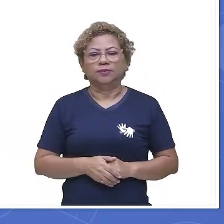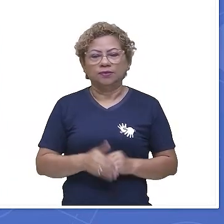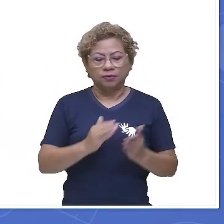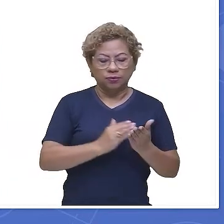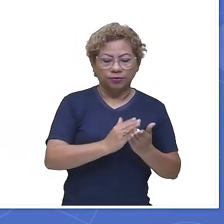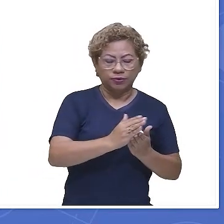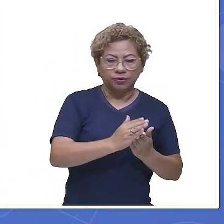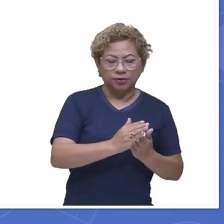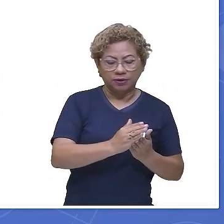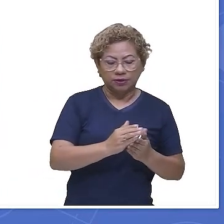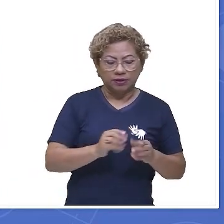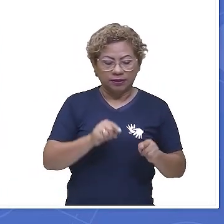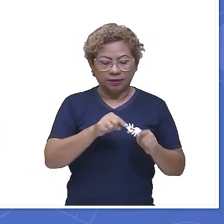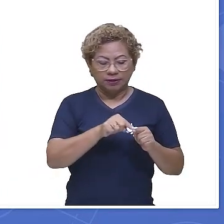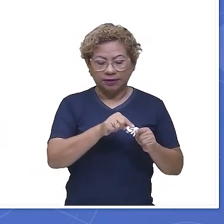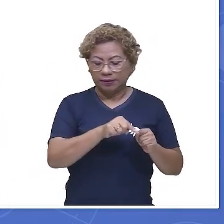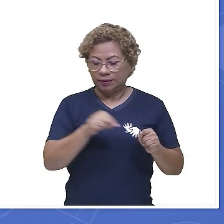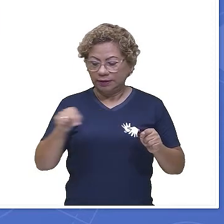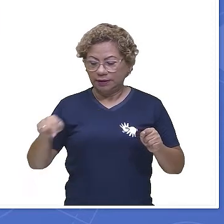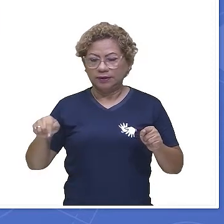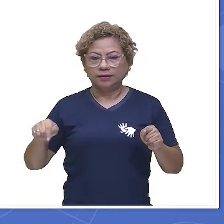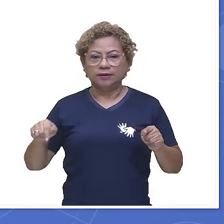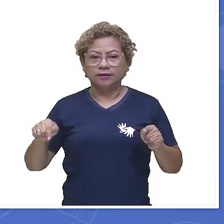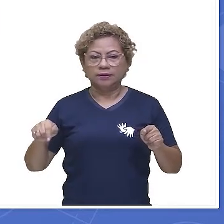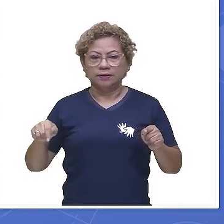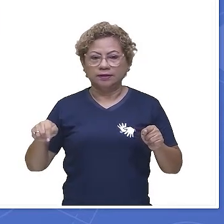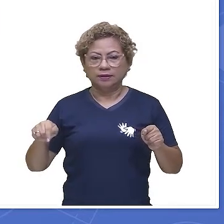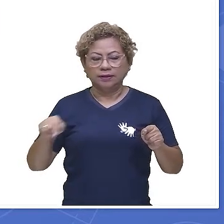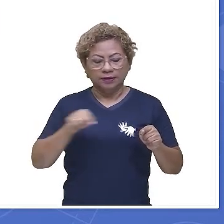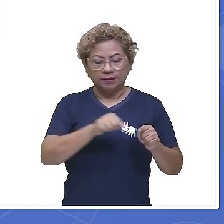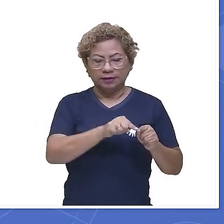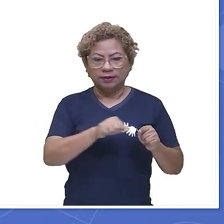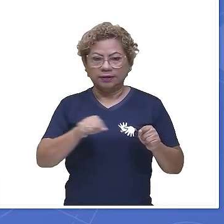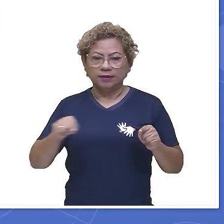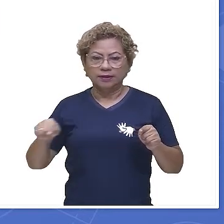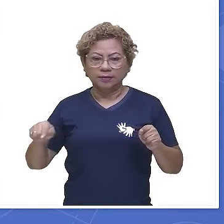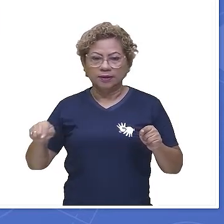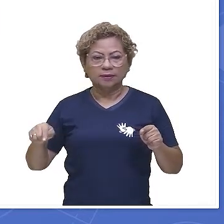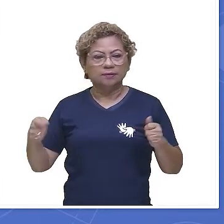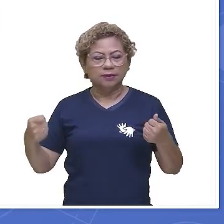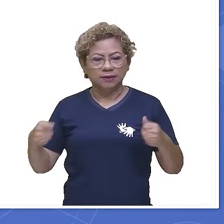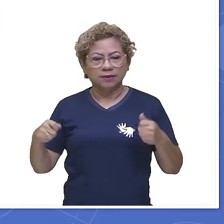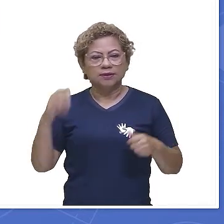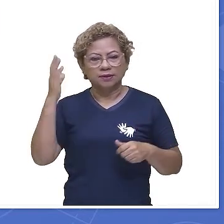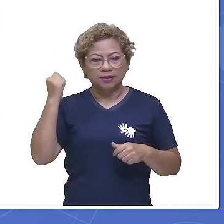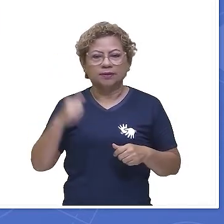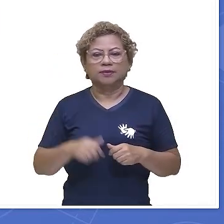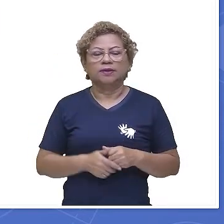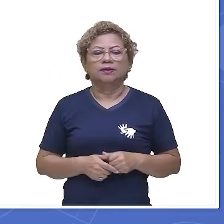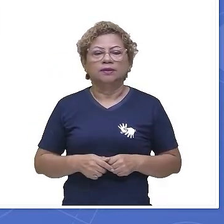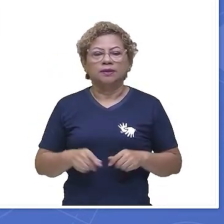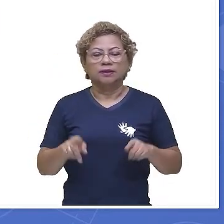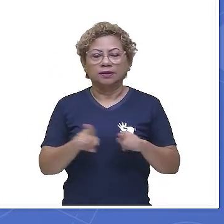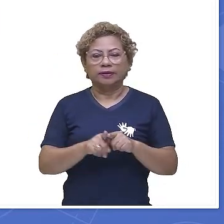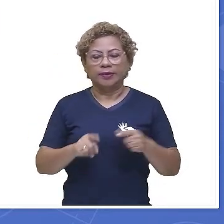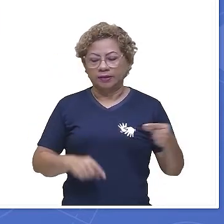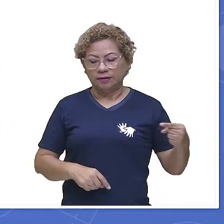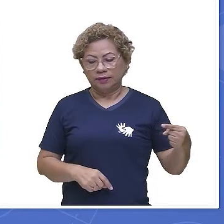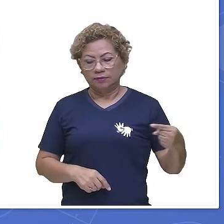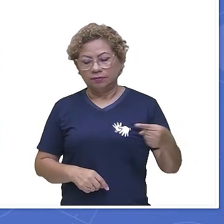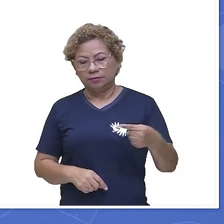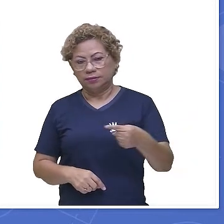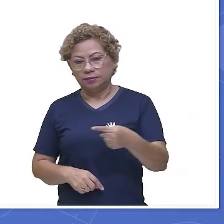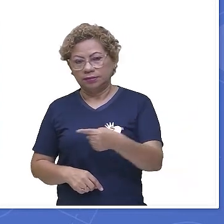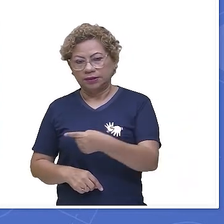uma pessoa entre 2 pontos. É uma grandeza vetorial. Para caracterizarmos perfeitamente o deslocamento entre